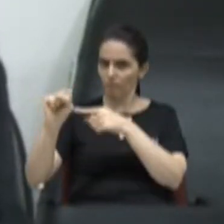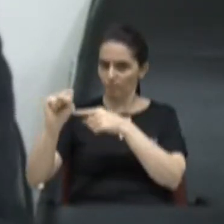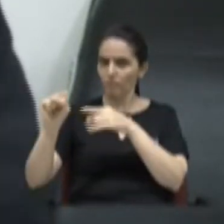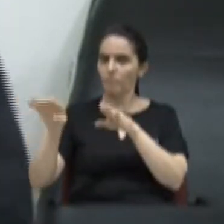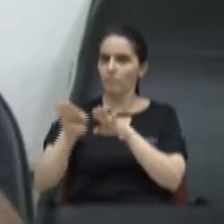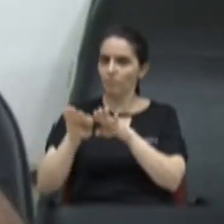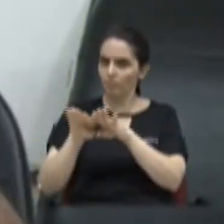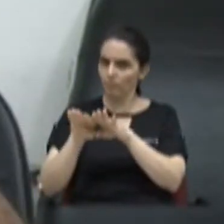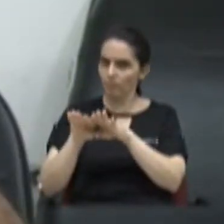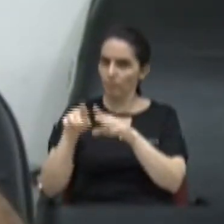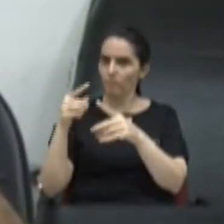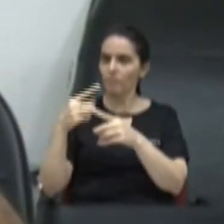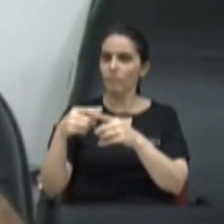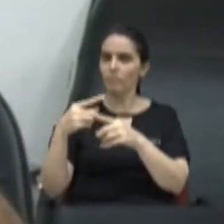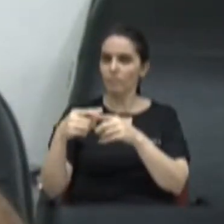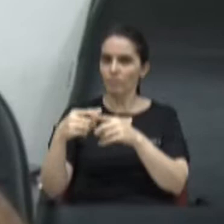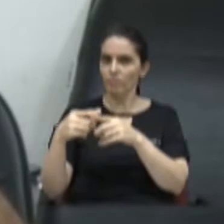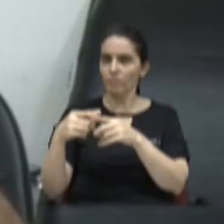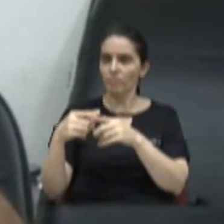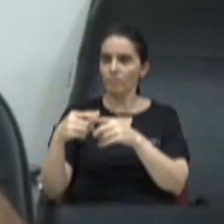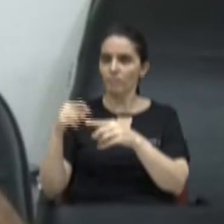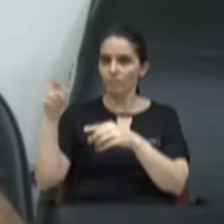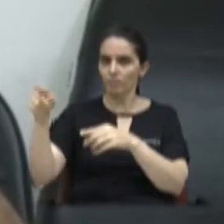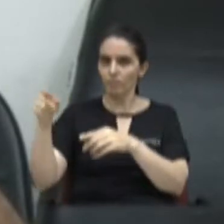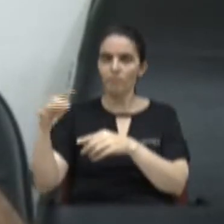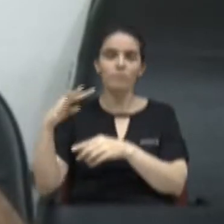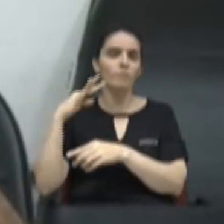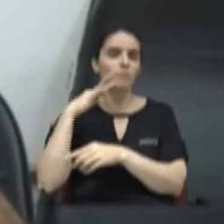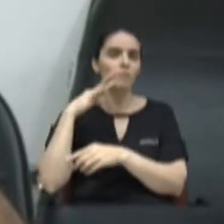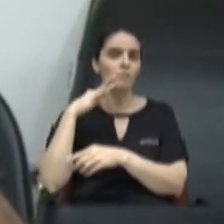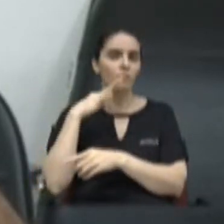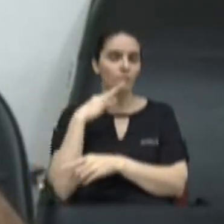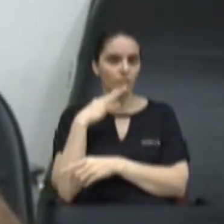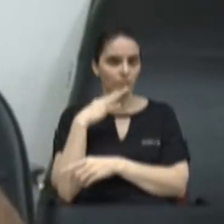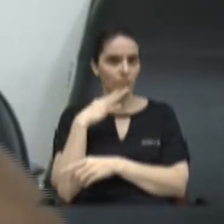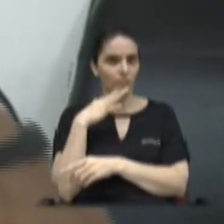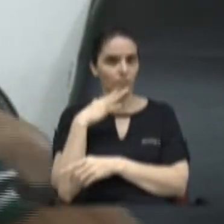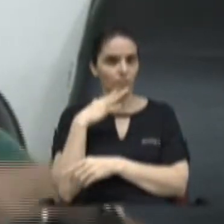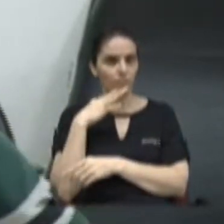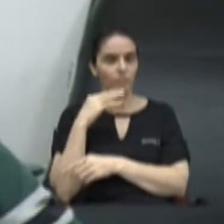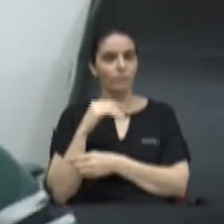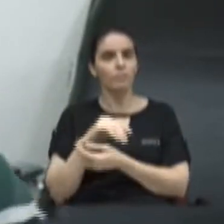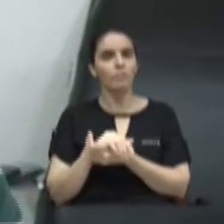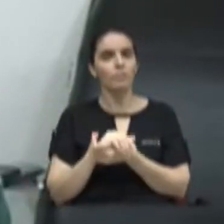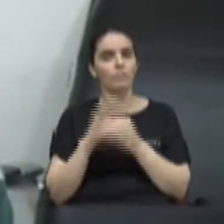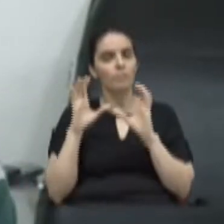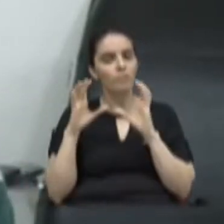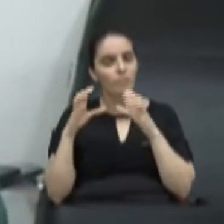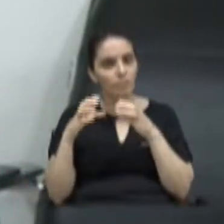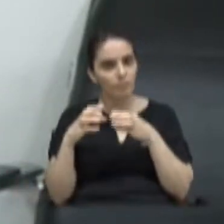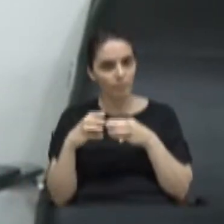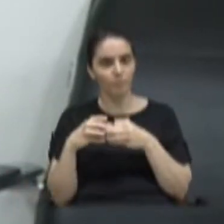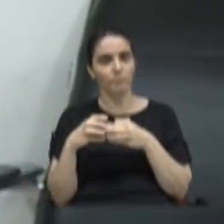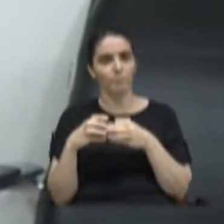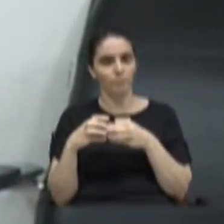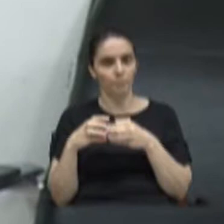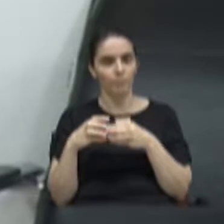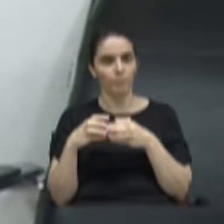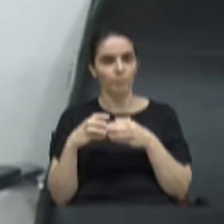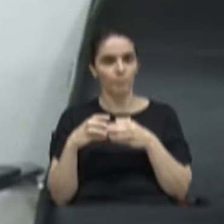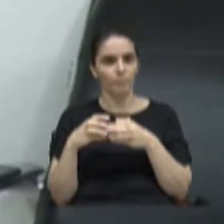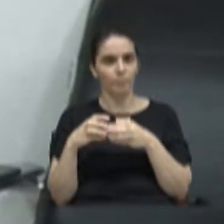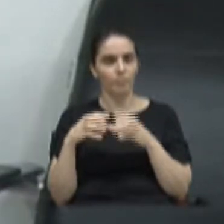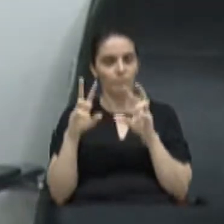que esteve no nosso município na última quarta-feira e nós, comissão, que estamos discutindo um